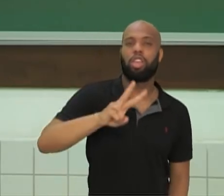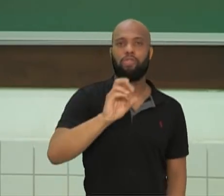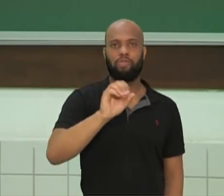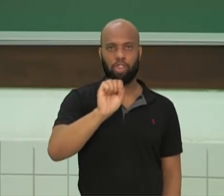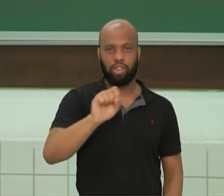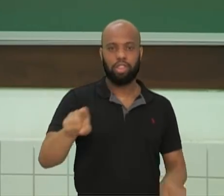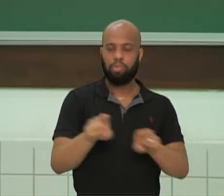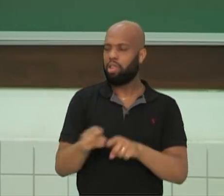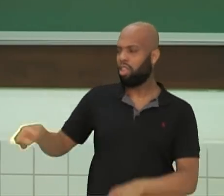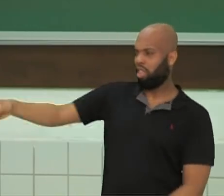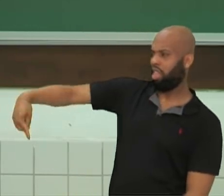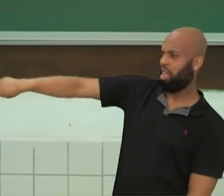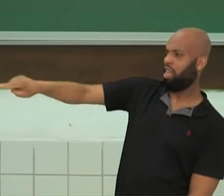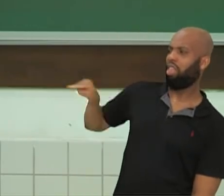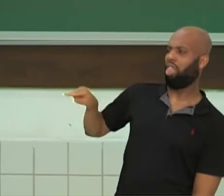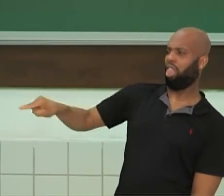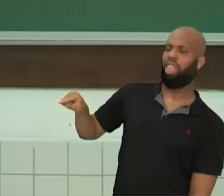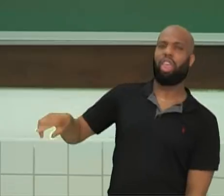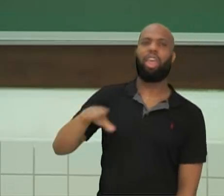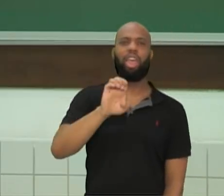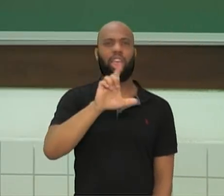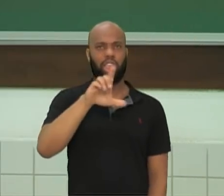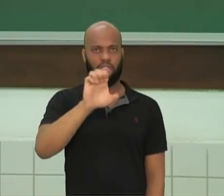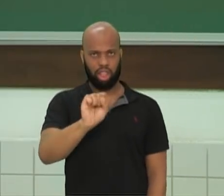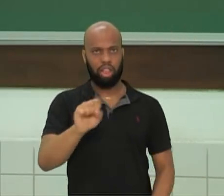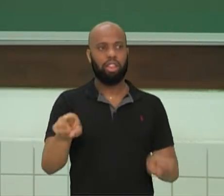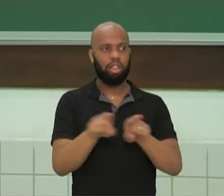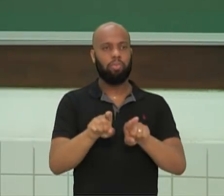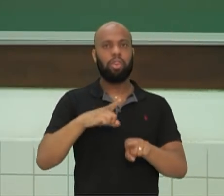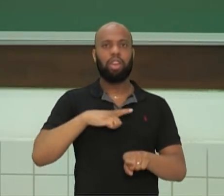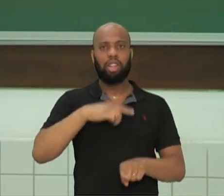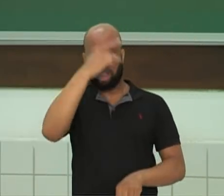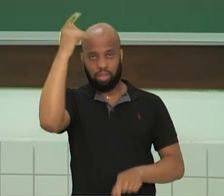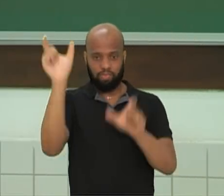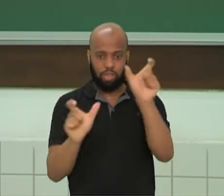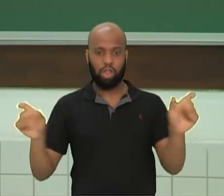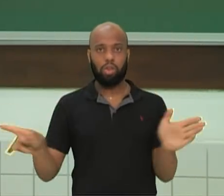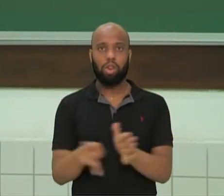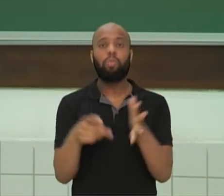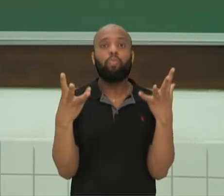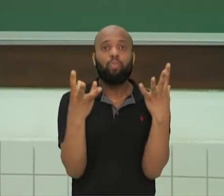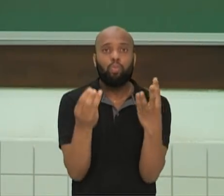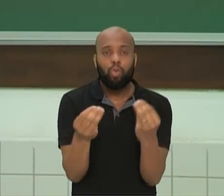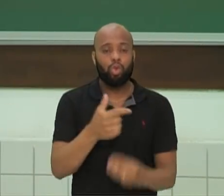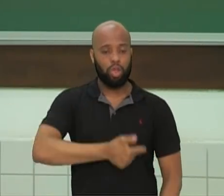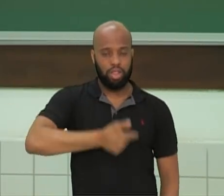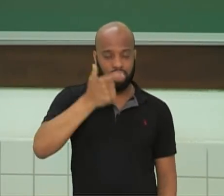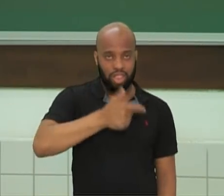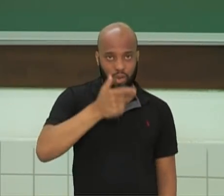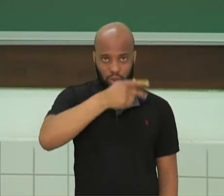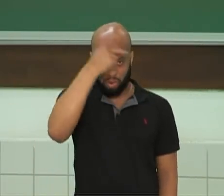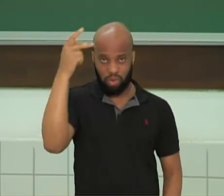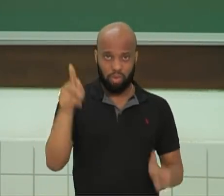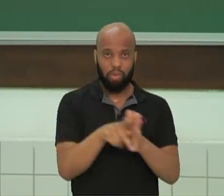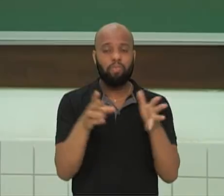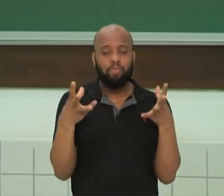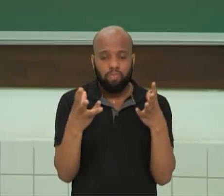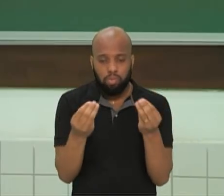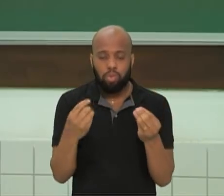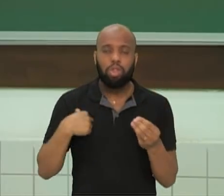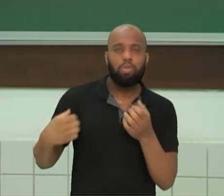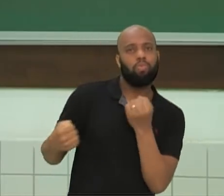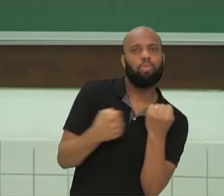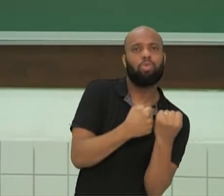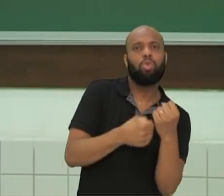E também aqui na terceira, nas pessoas no plural, a segunda pessoa do plural, eu estou aí substituindo